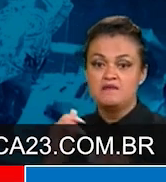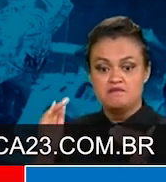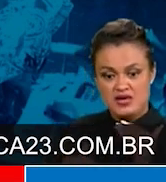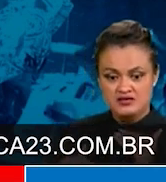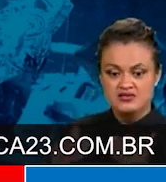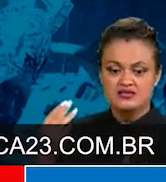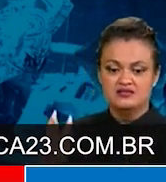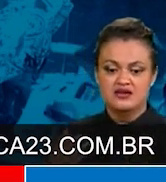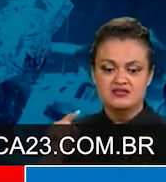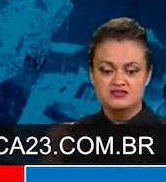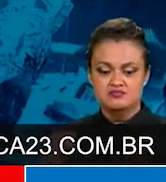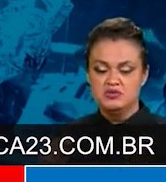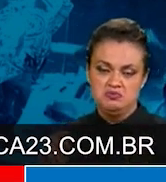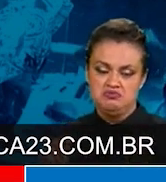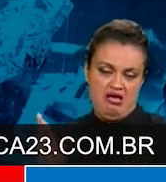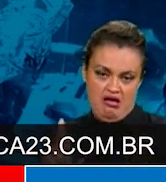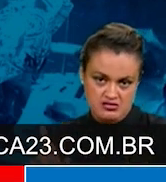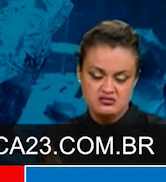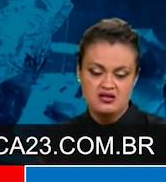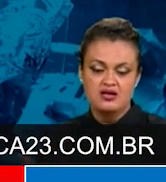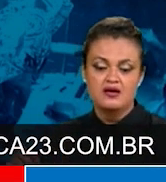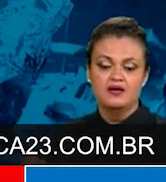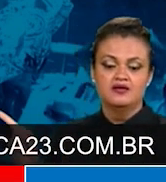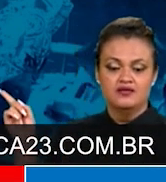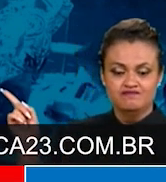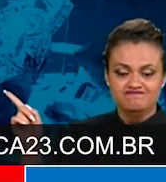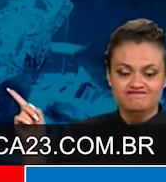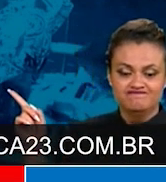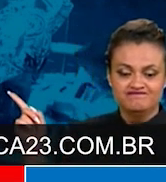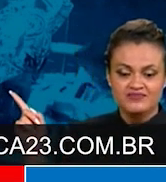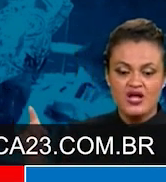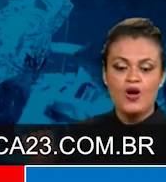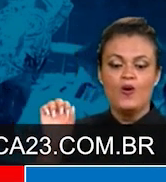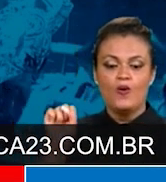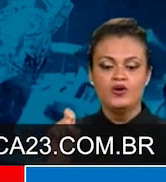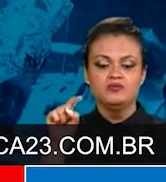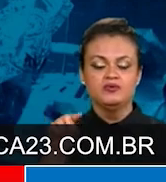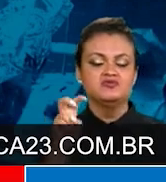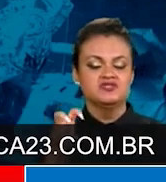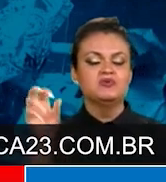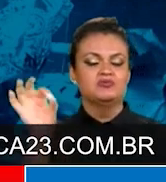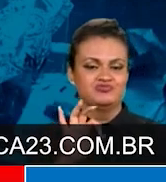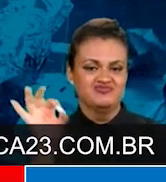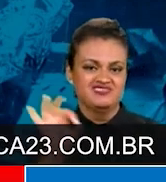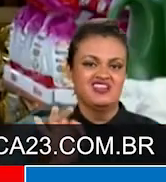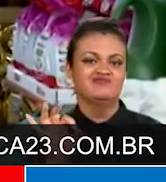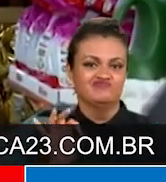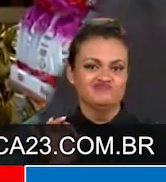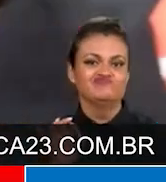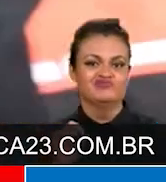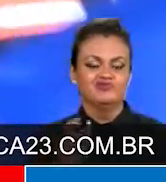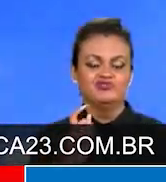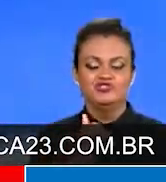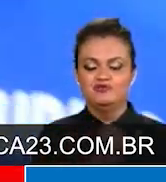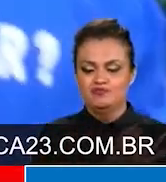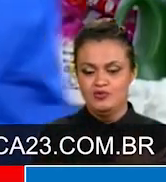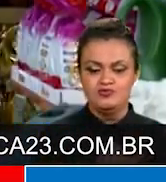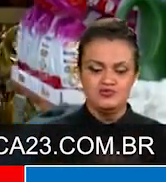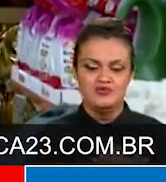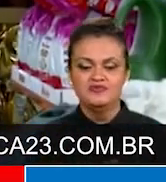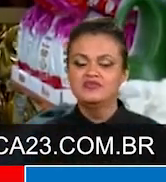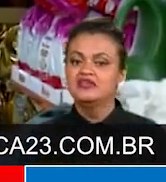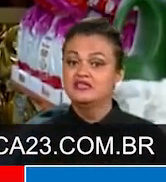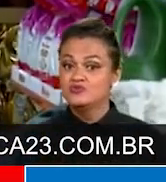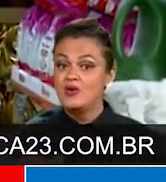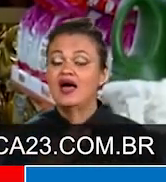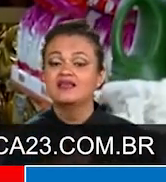de R$ 3.000, por exemplo, teria de comprometer mais de 8,5% da renda. Esse fenômeno